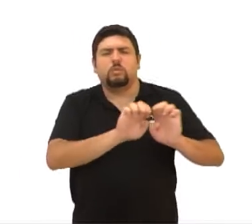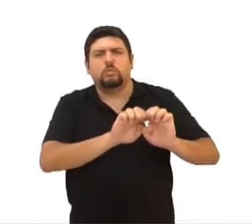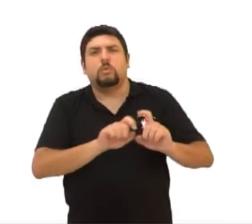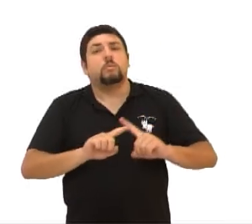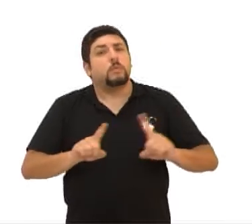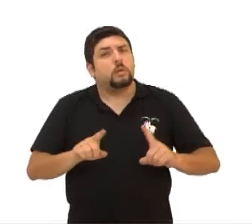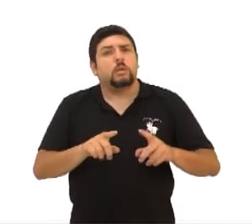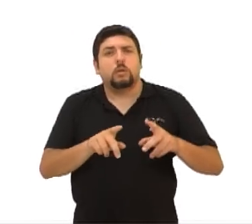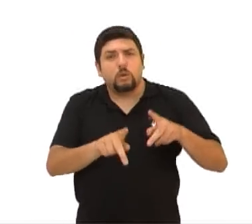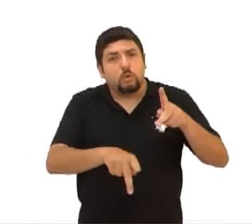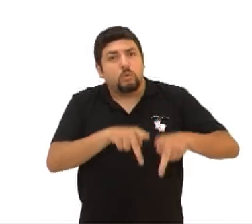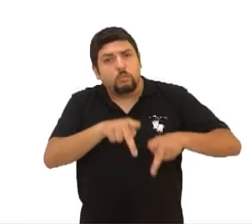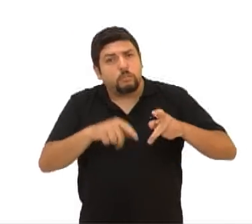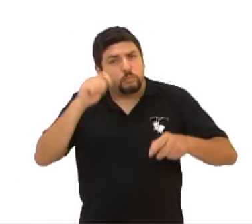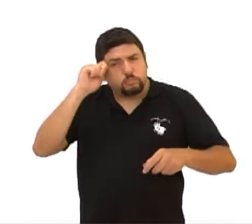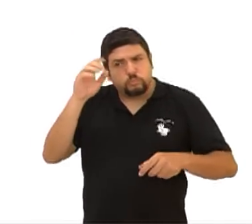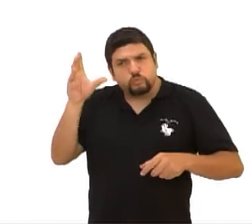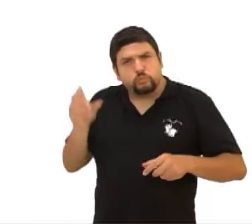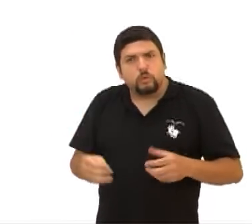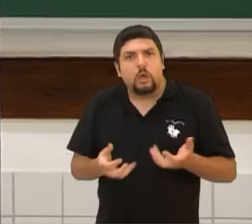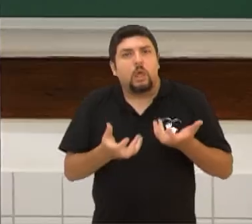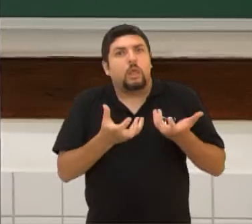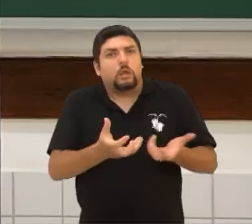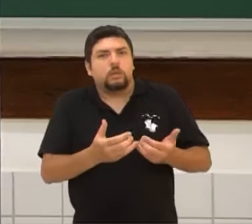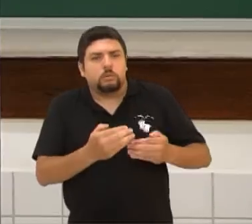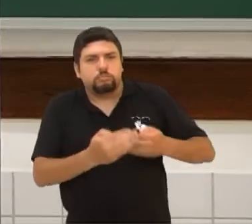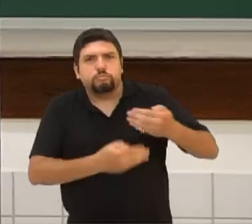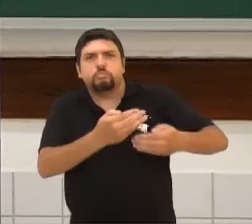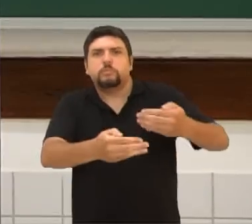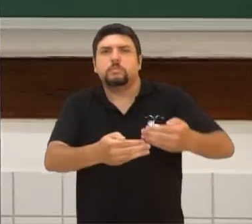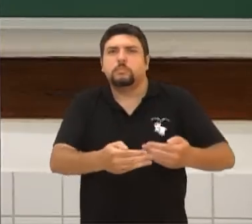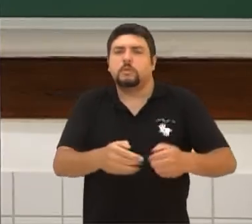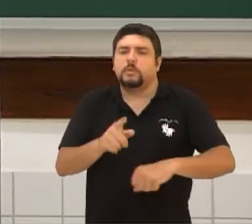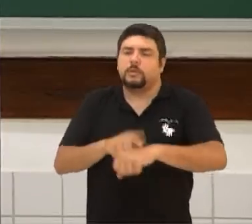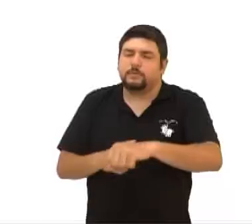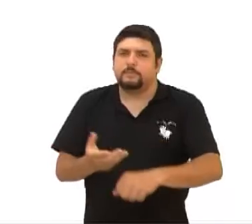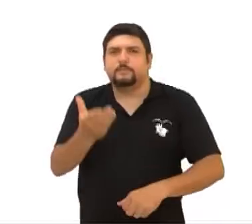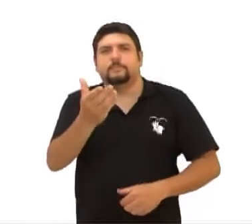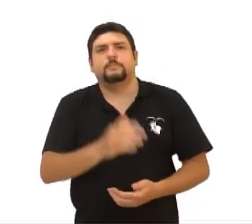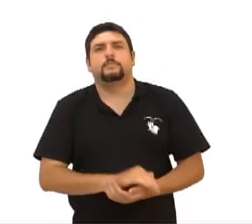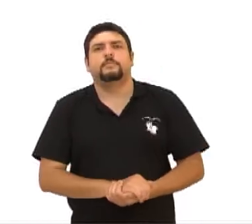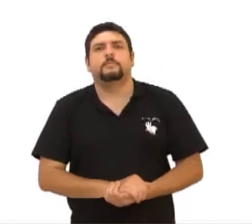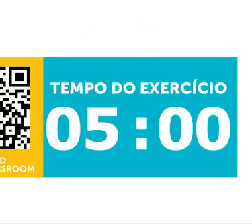a população africana busca estes espaços. Agora é com vocês, tempo na tela aí.